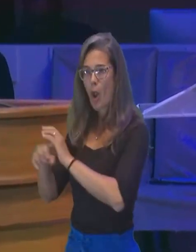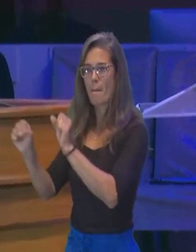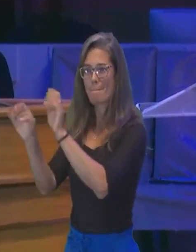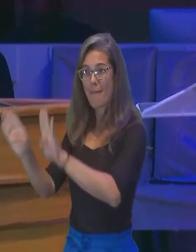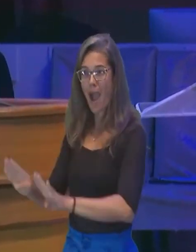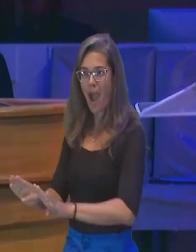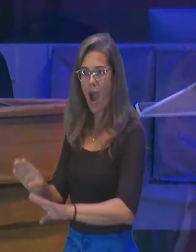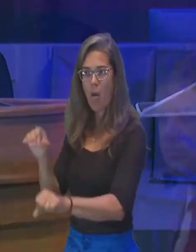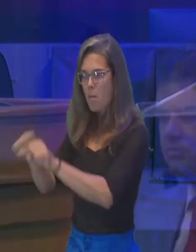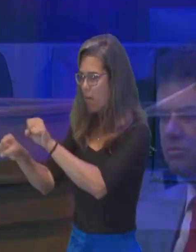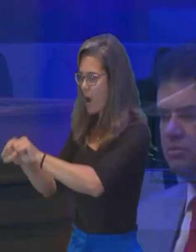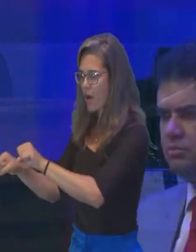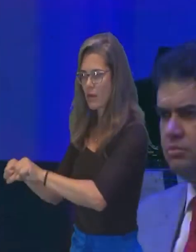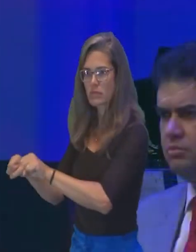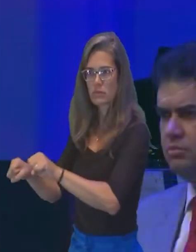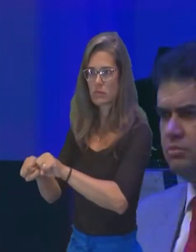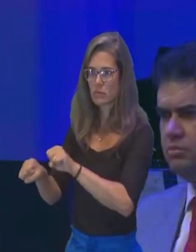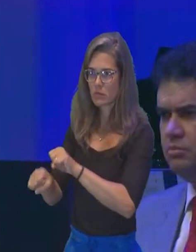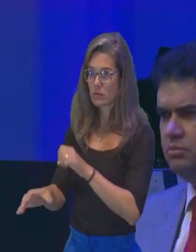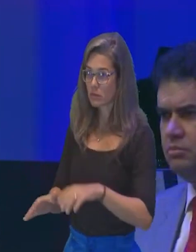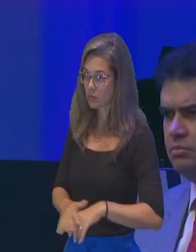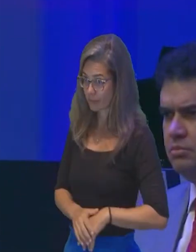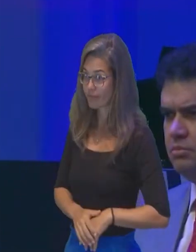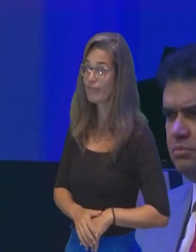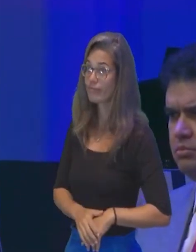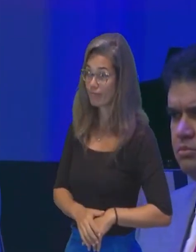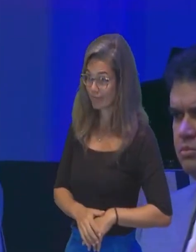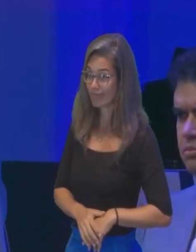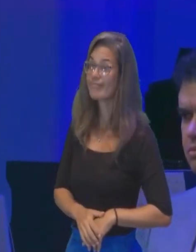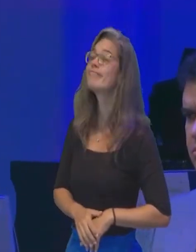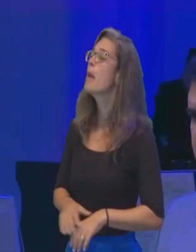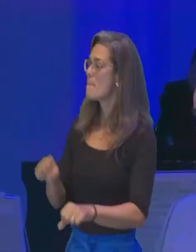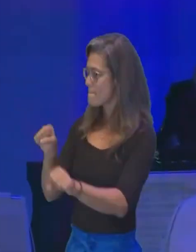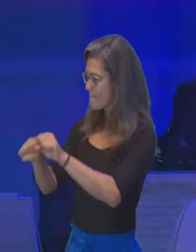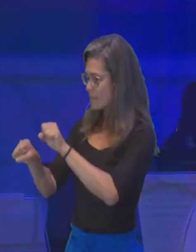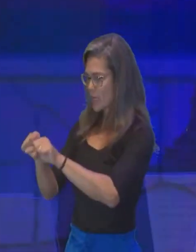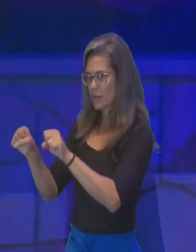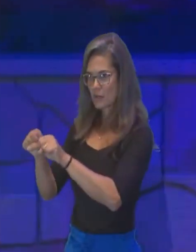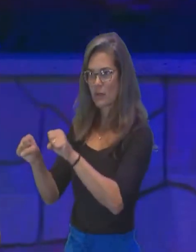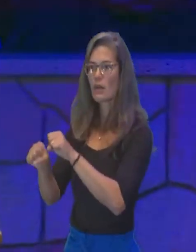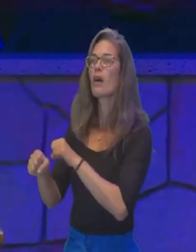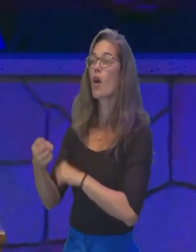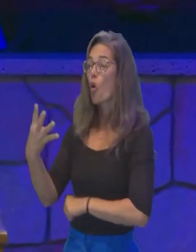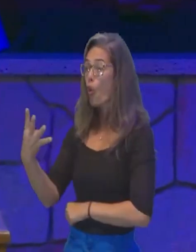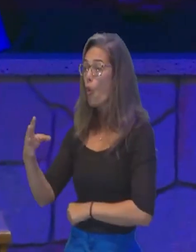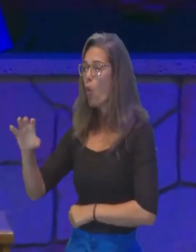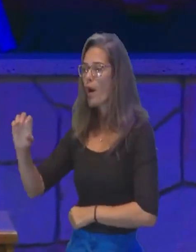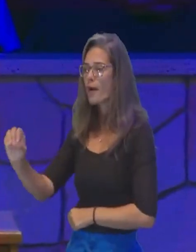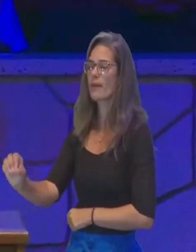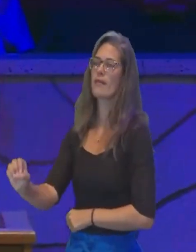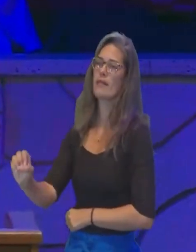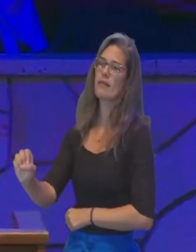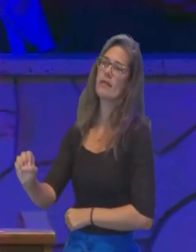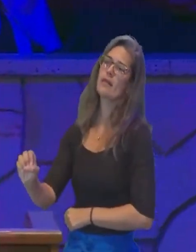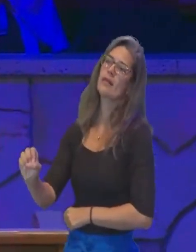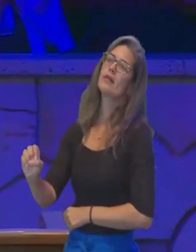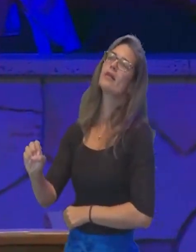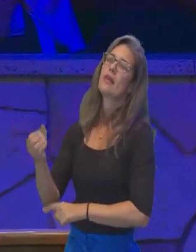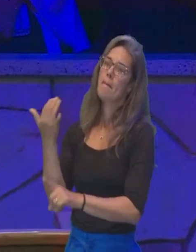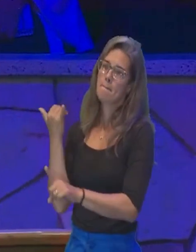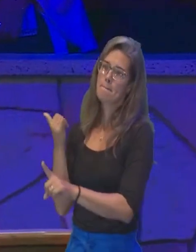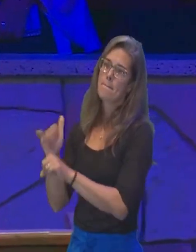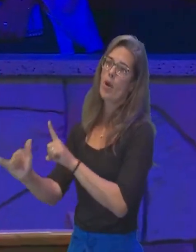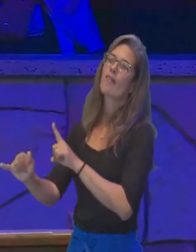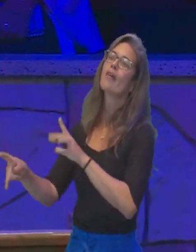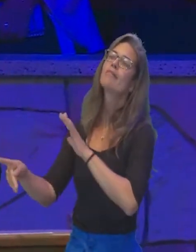época era assim mesmo. Adoração a outros deuses, que não o Senhor, por profetas, de fato era esta